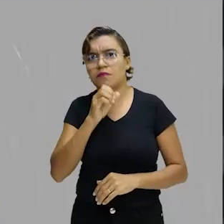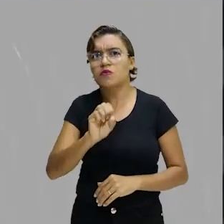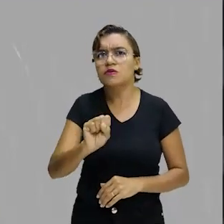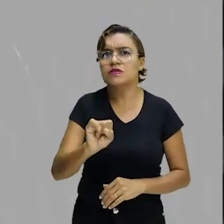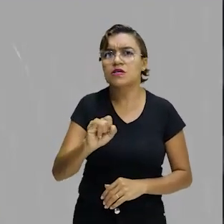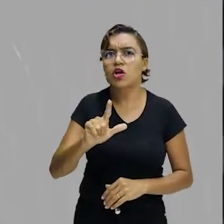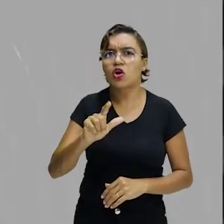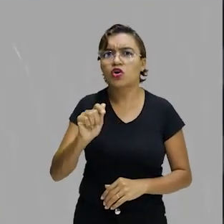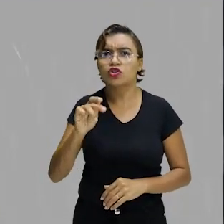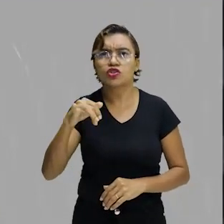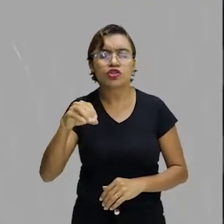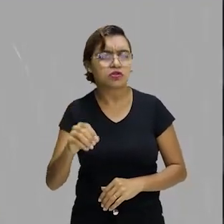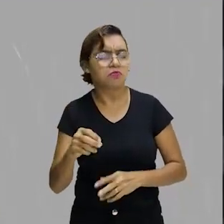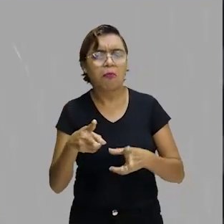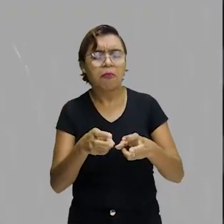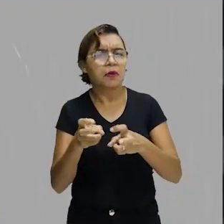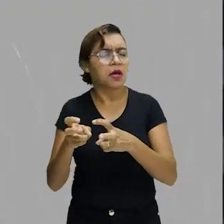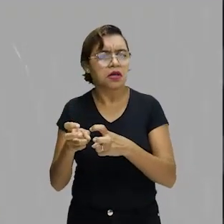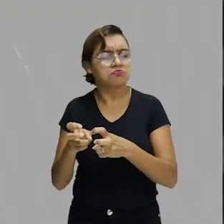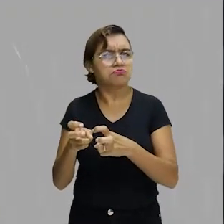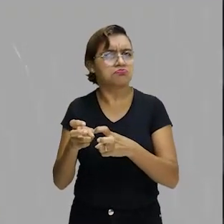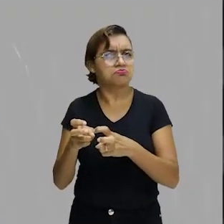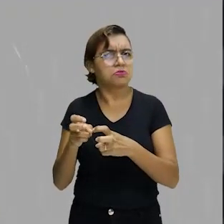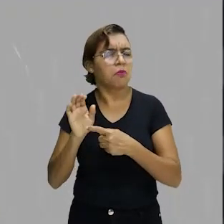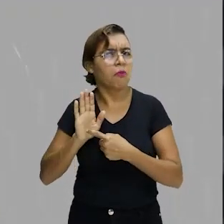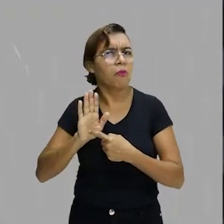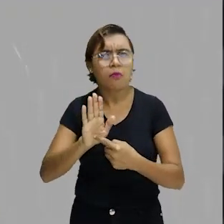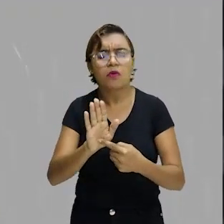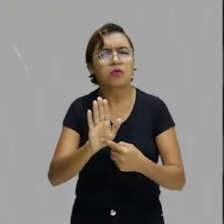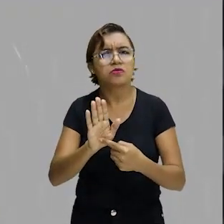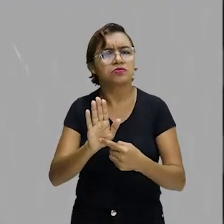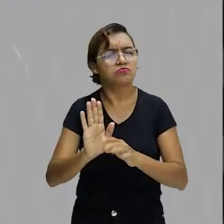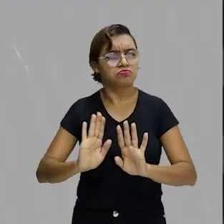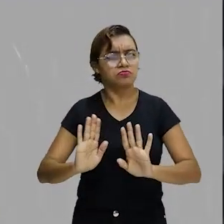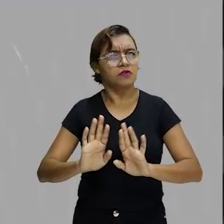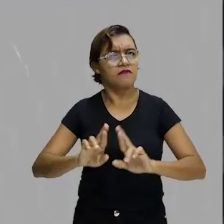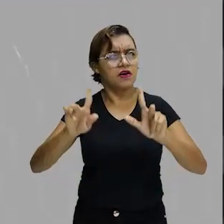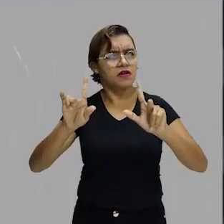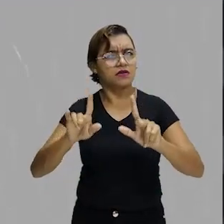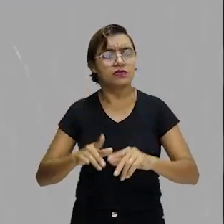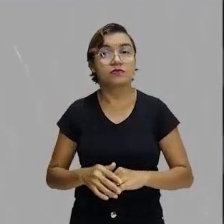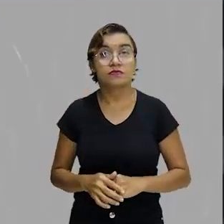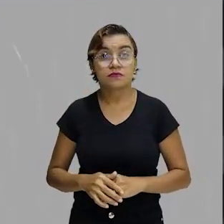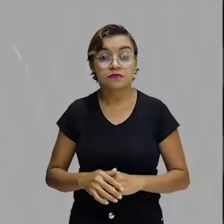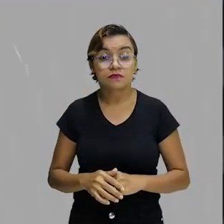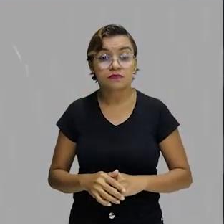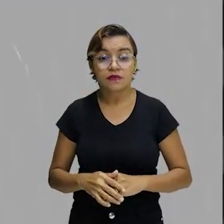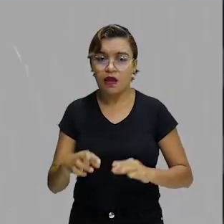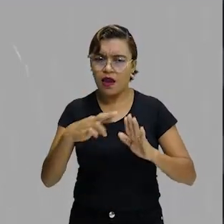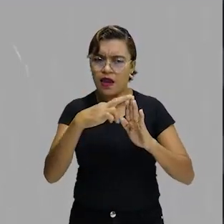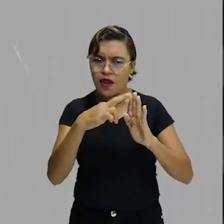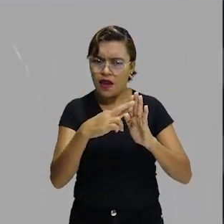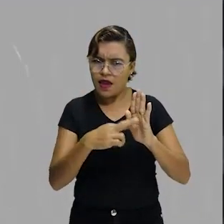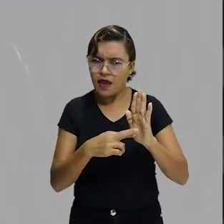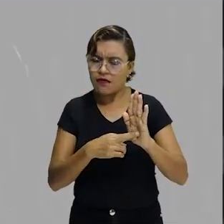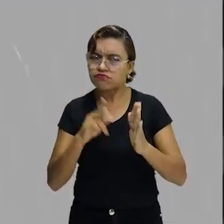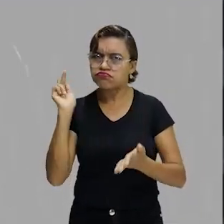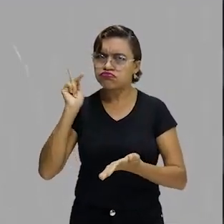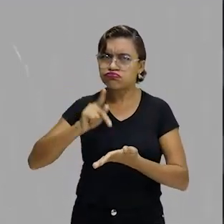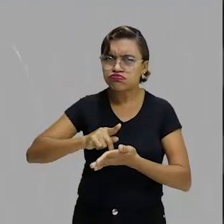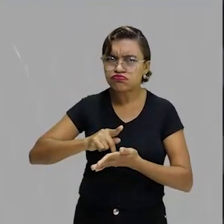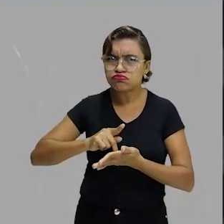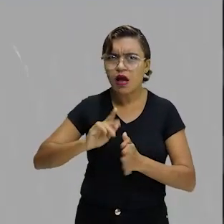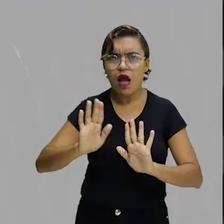isso. E ele não está me indicando que é isso que ele quer. Tá? Não é esta regra